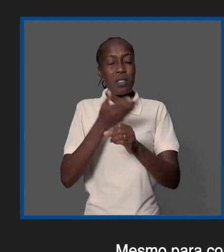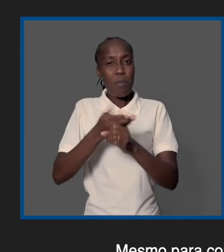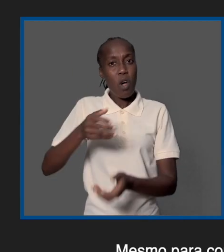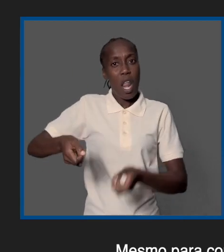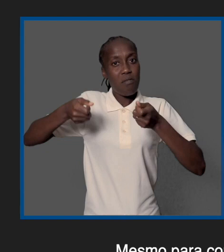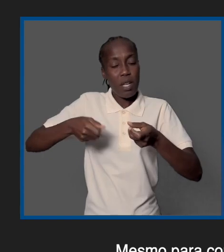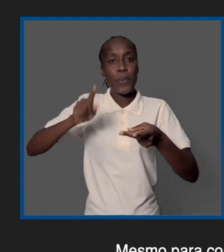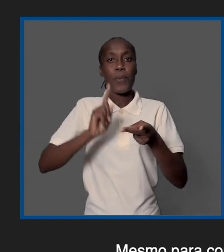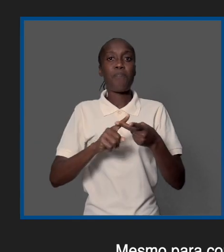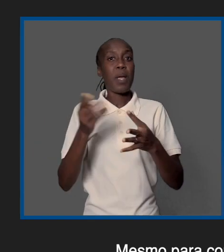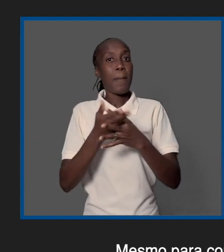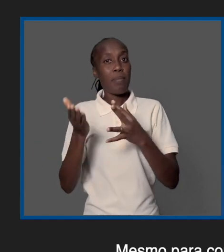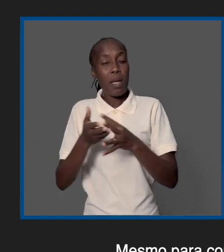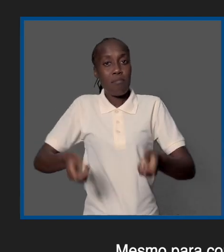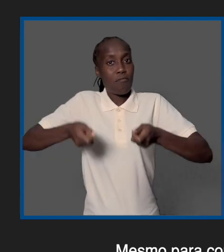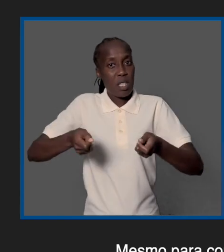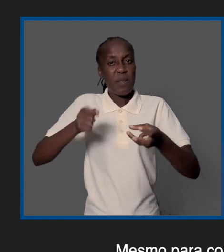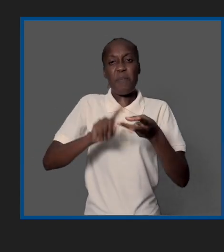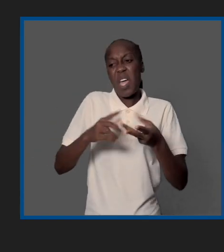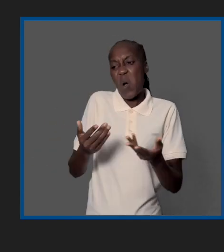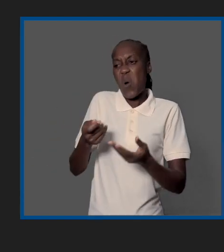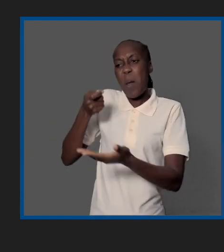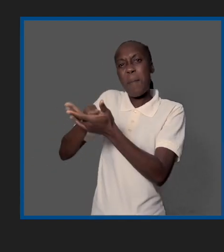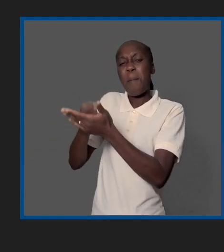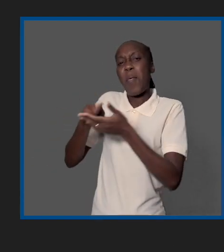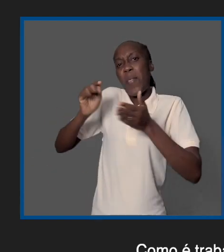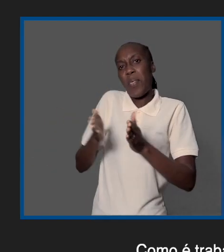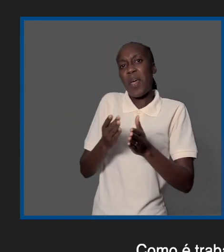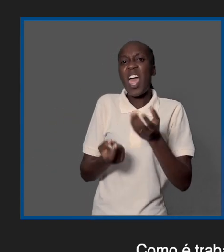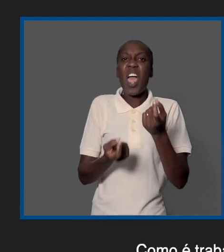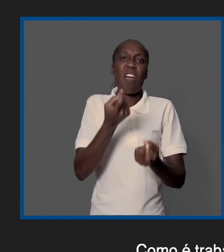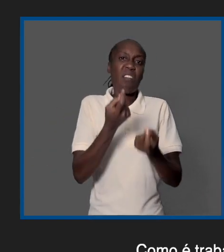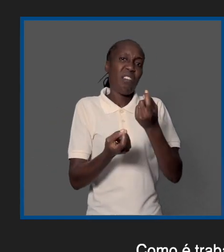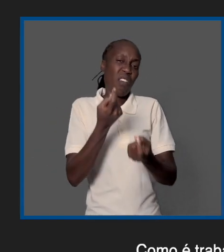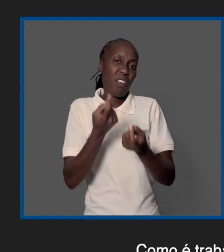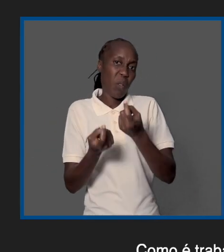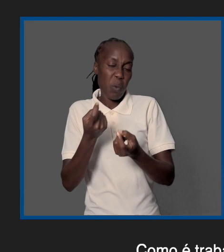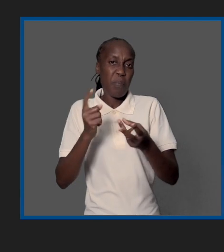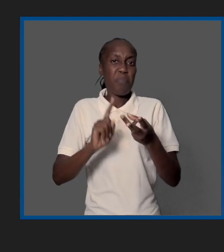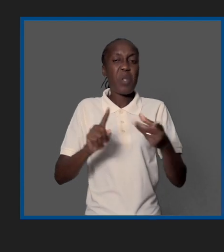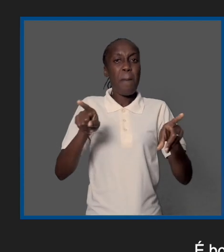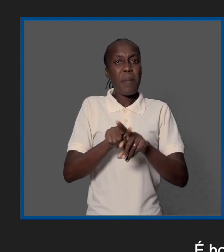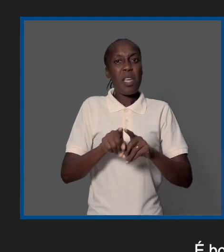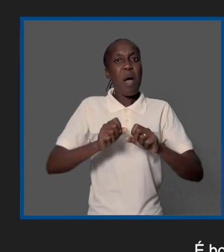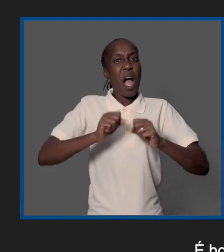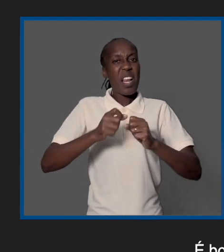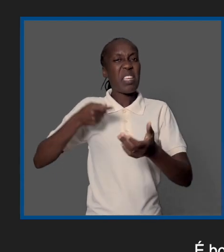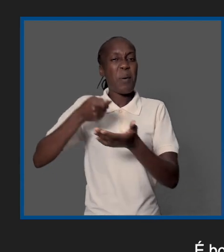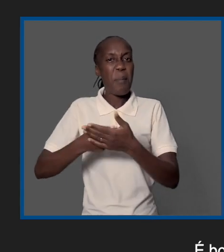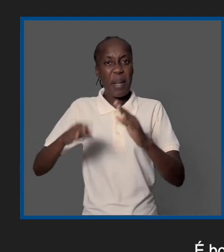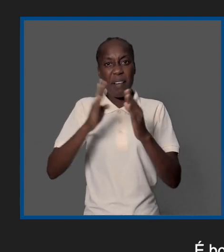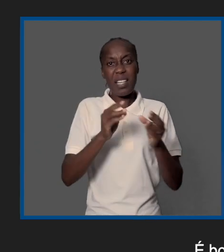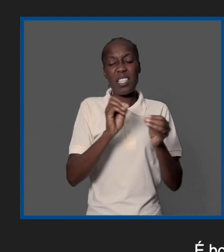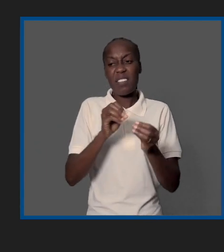um pedaço, não chega para a família em casa. E como é que é trabalhar com o Fibrador Coxinho? É bom, não